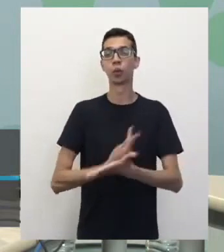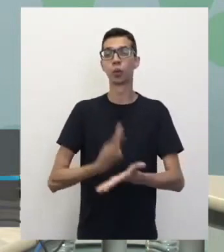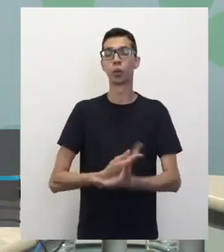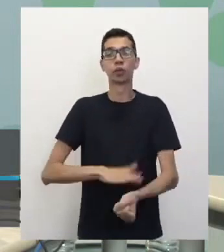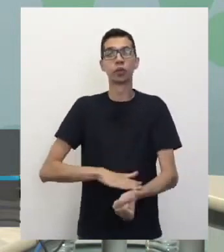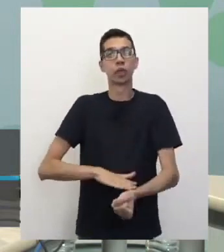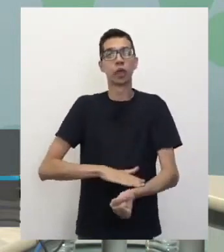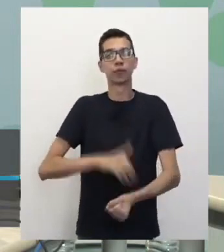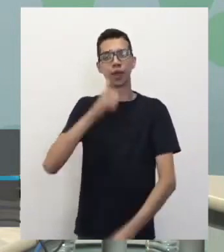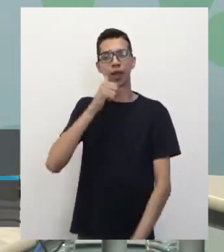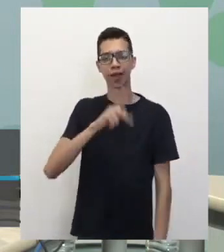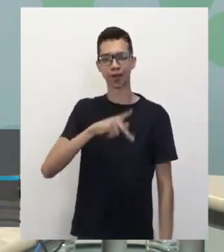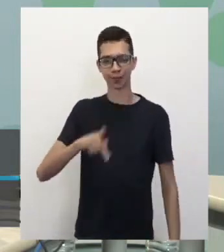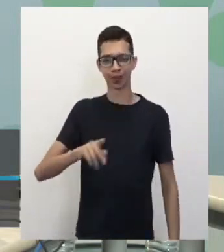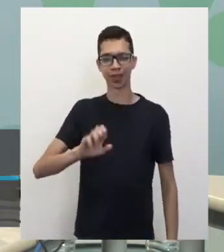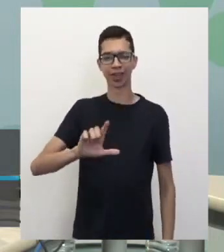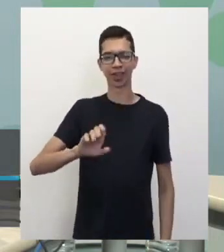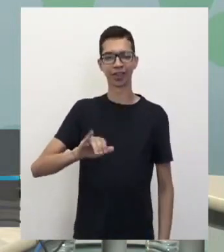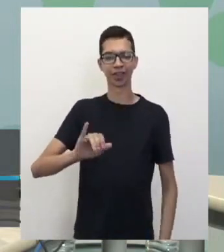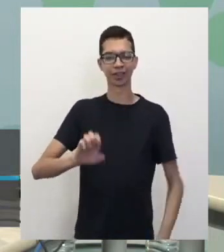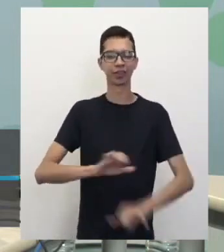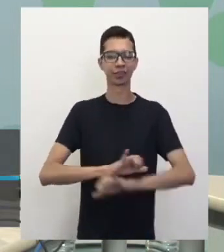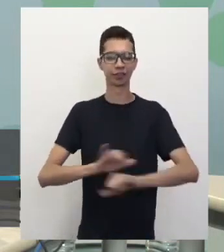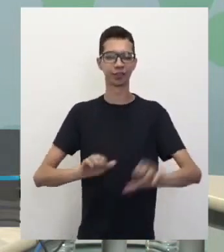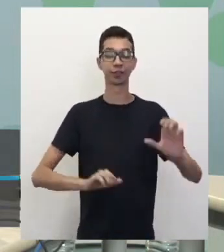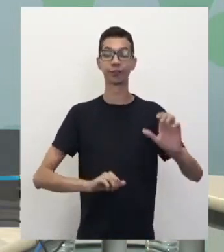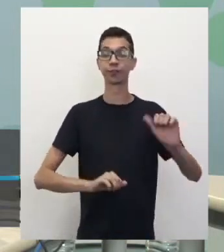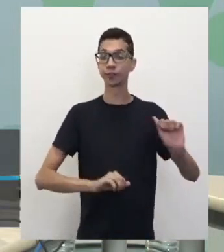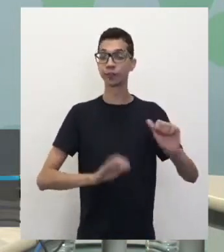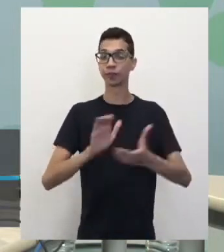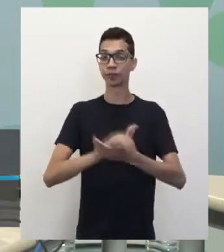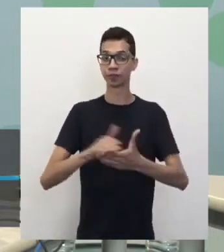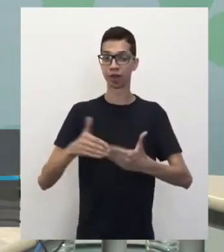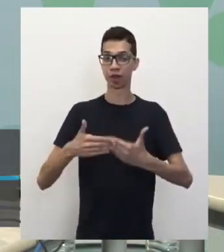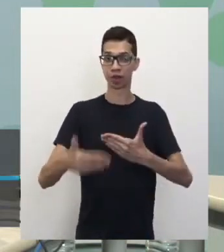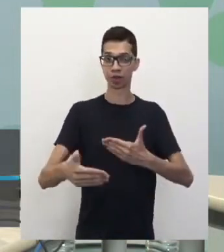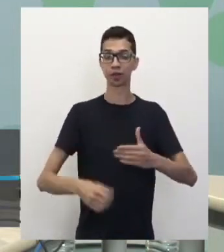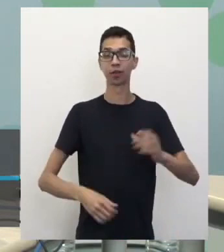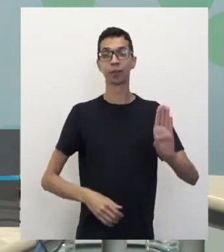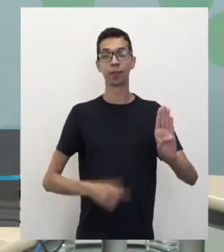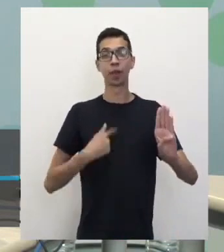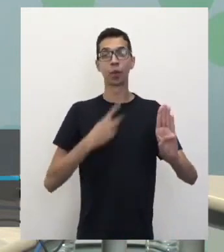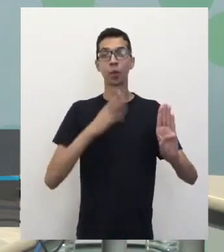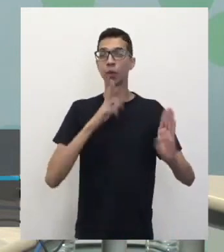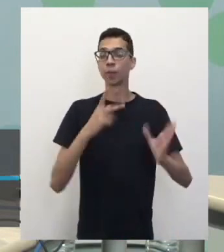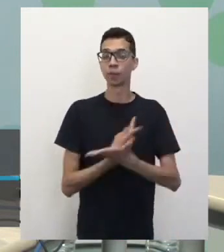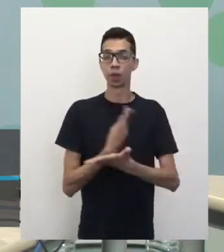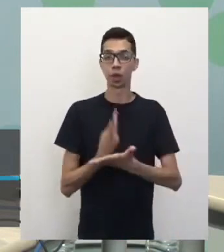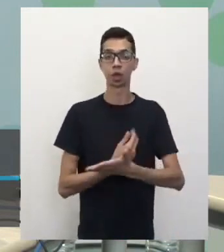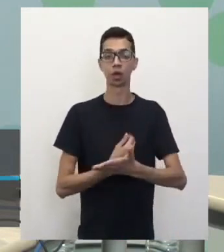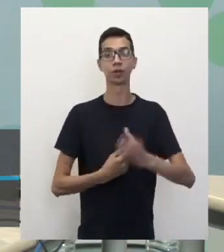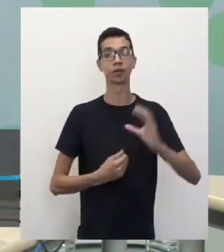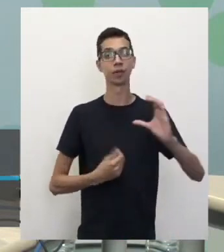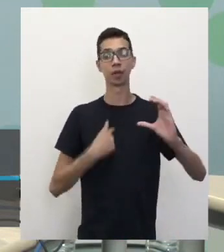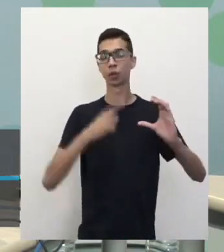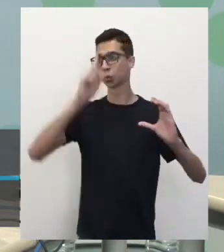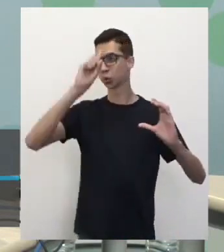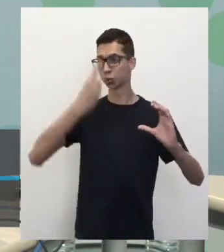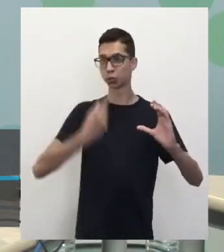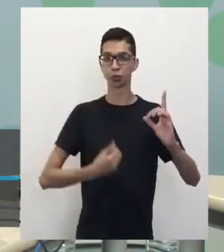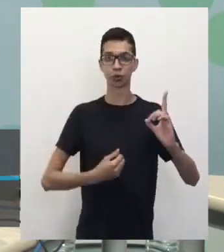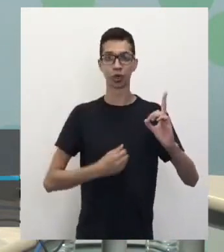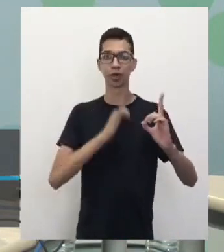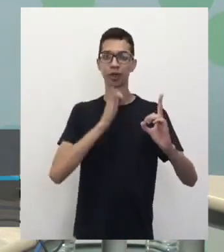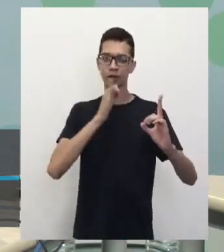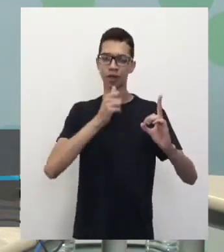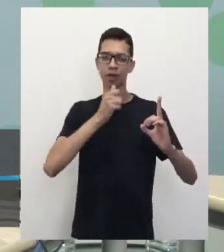pro Helenice, A, se casarão. B, errei a resposta. C, tenho muitas dúvidas. E a D, ela deixou aqui, acho que ela estava